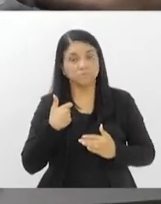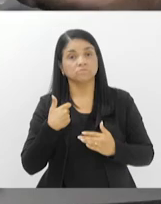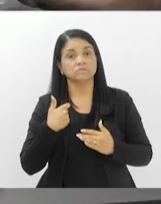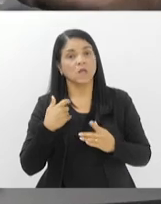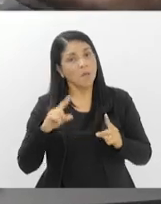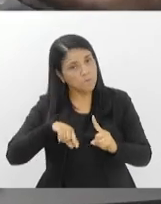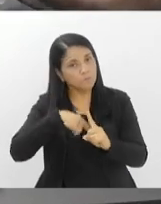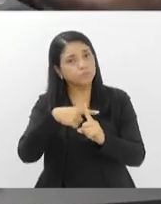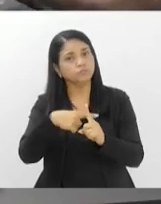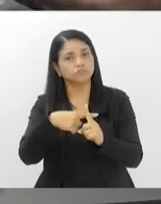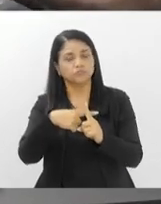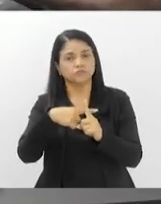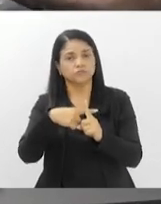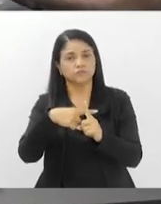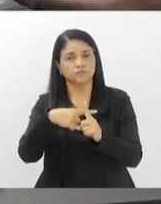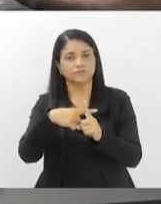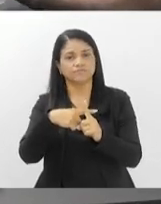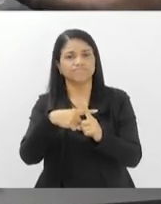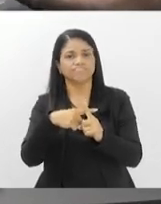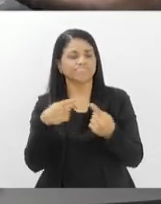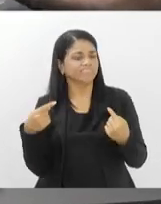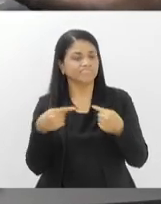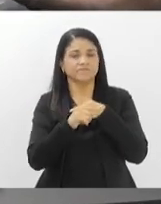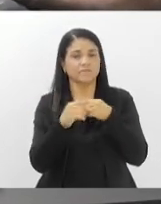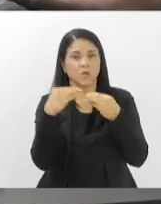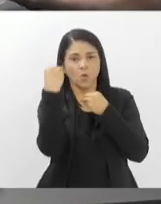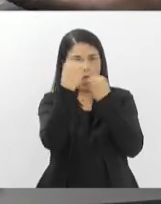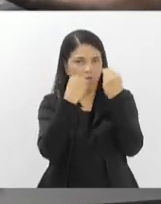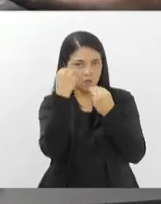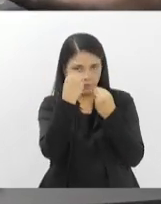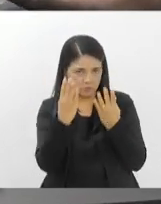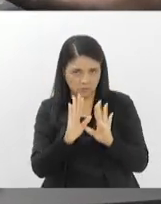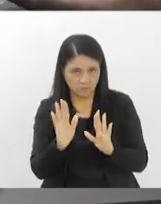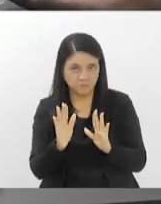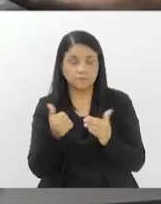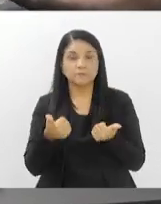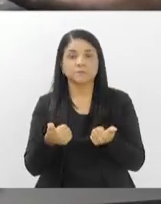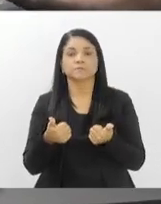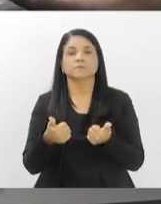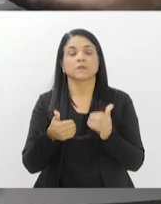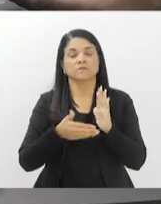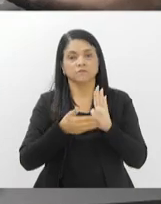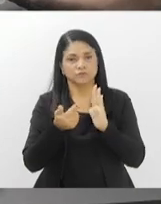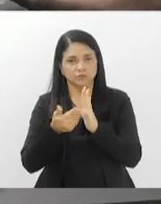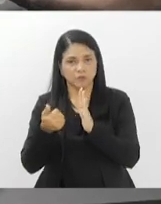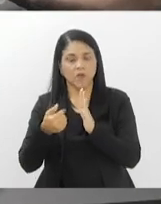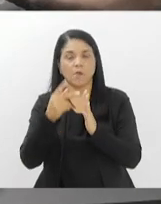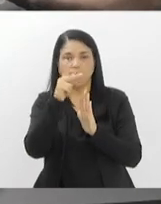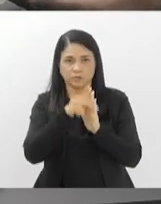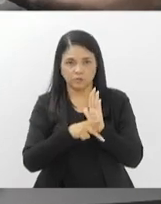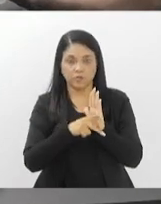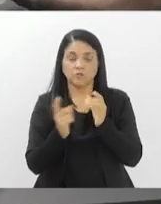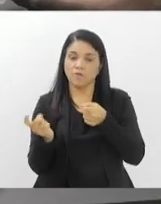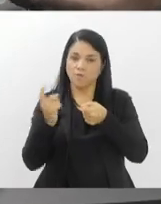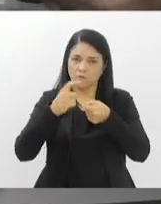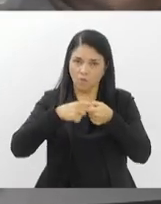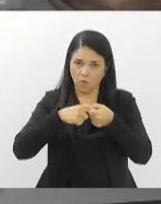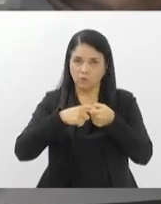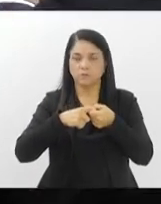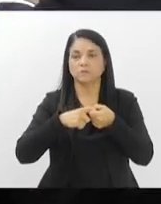altamente positiva e nada tem a ver com erotização. Exatamente. Perfeito. Então, o projeto retirado de pauta, mas com compromisso de retornar, um